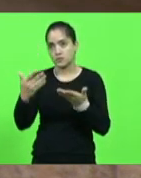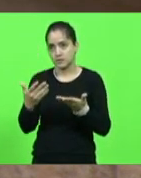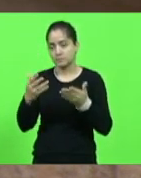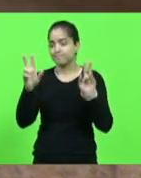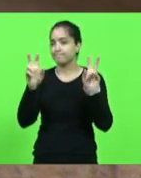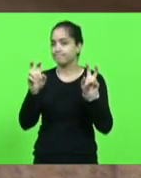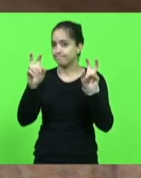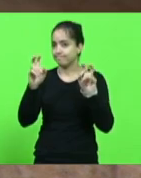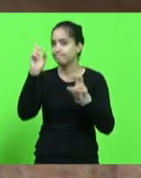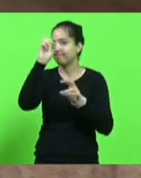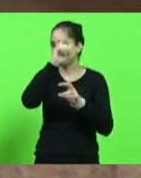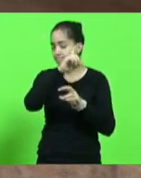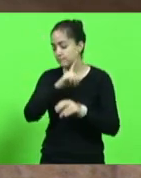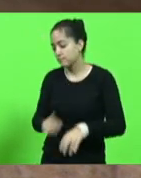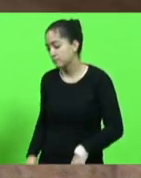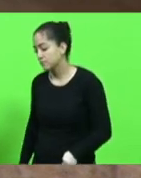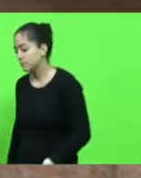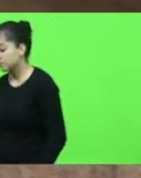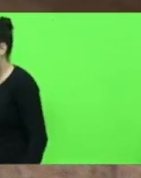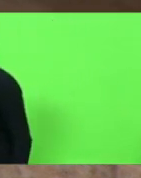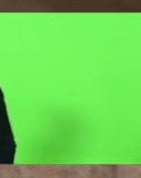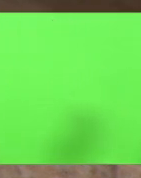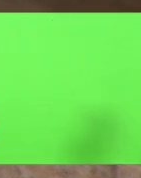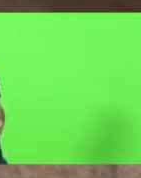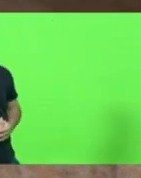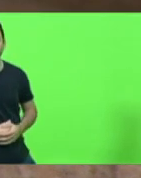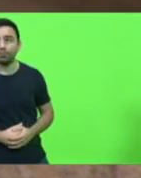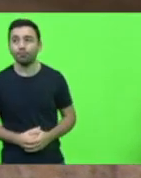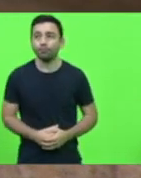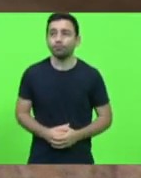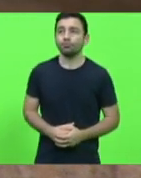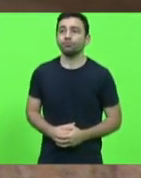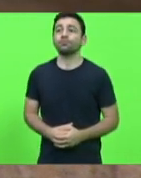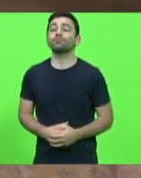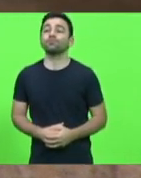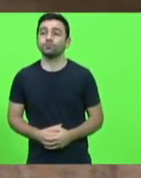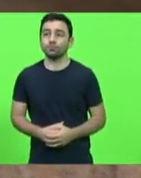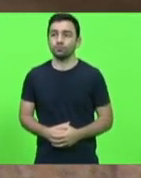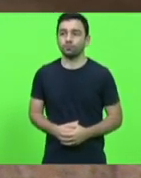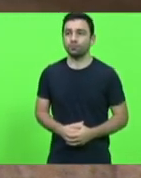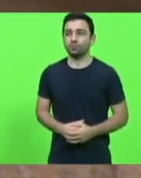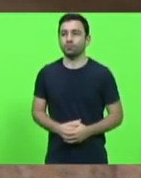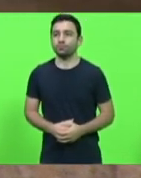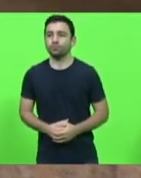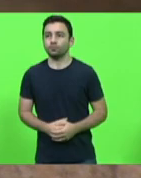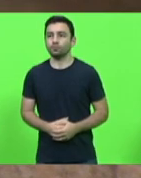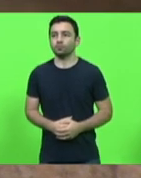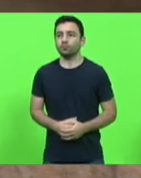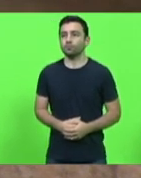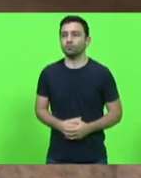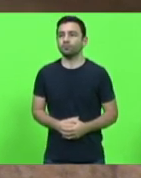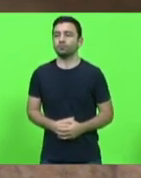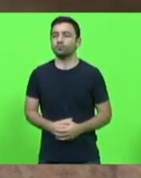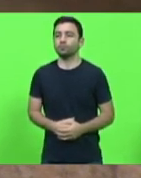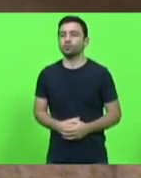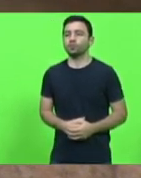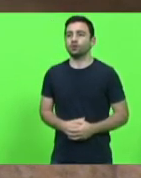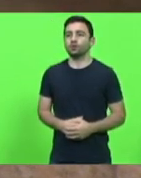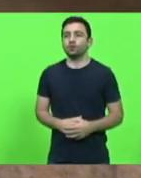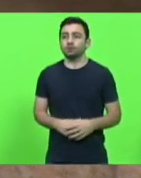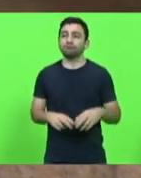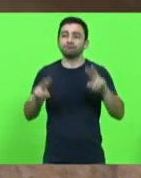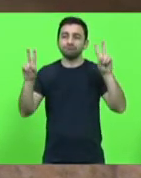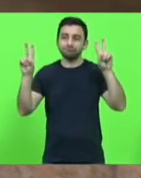tão difícil, tão complicado, mas fundamental e que nós realmente precisamos discutir, que nós